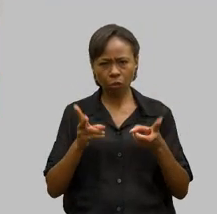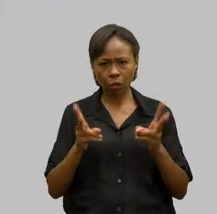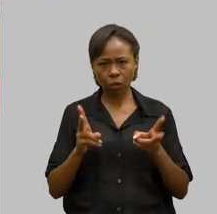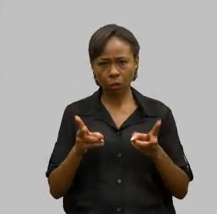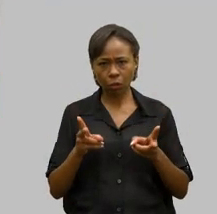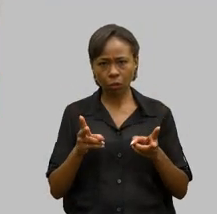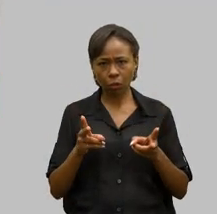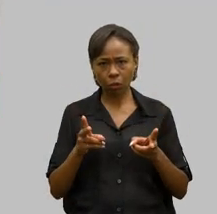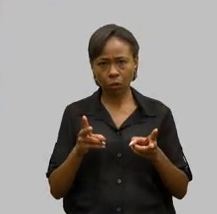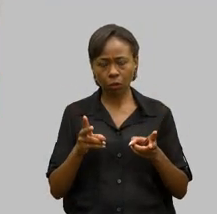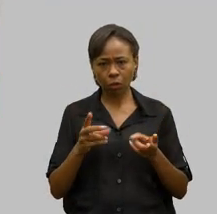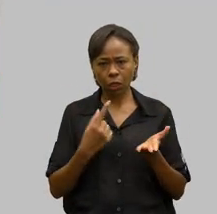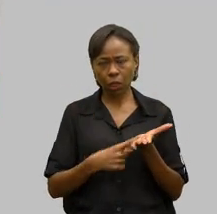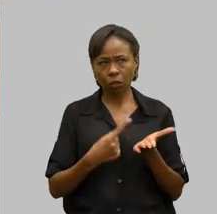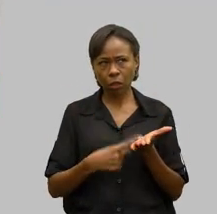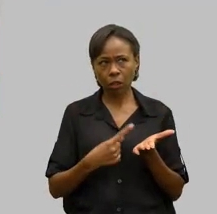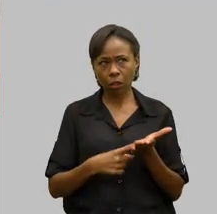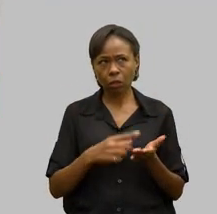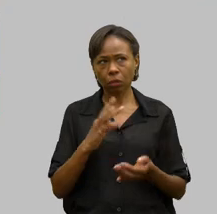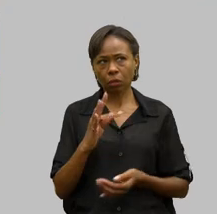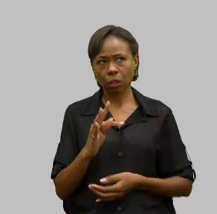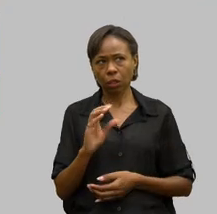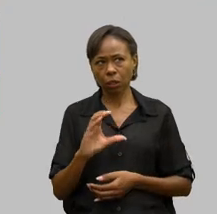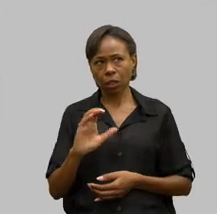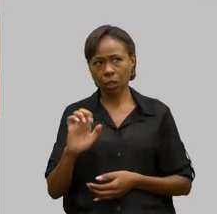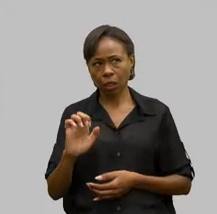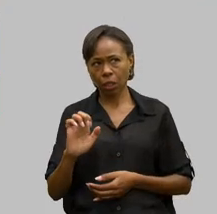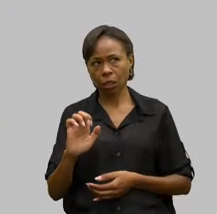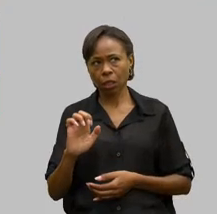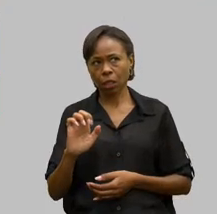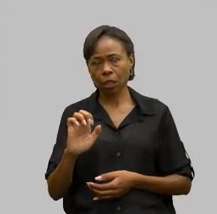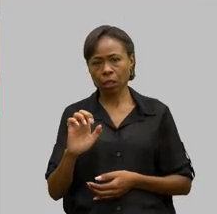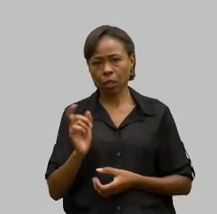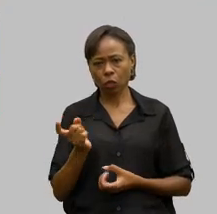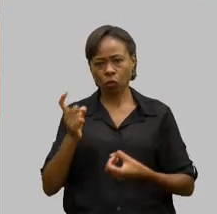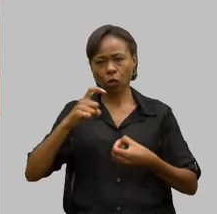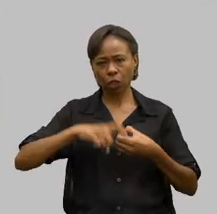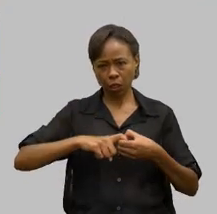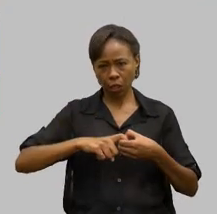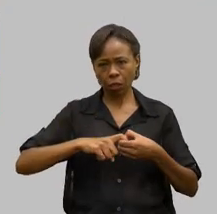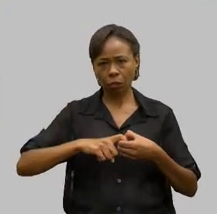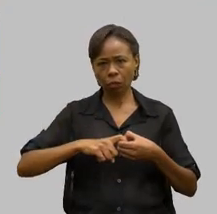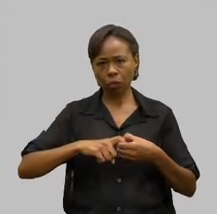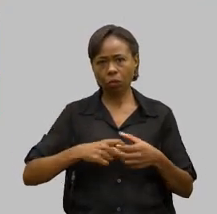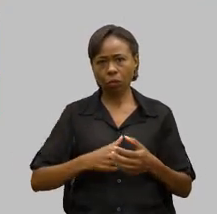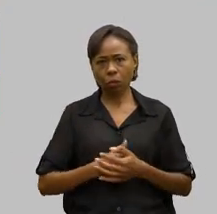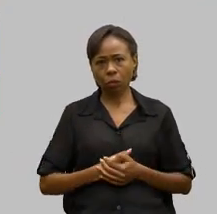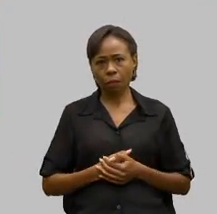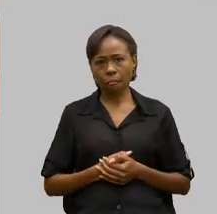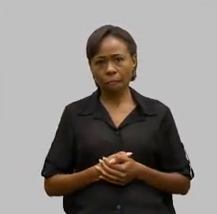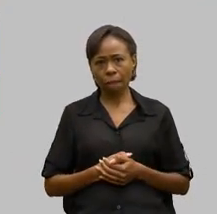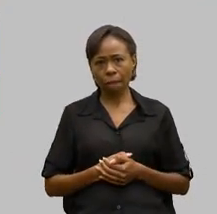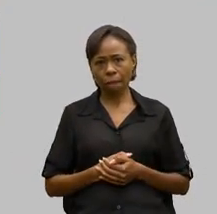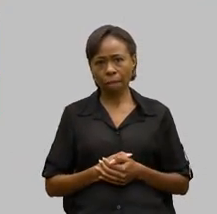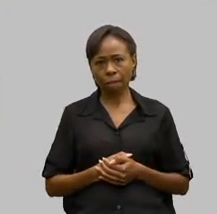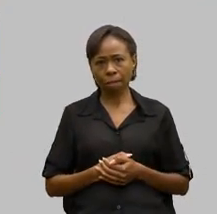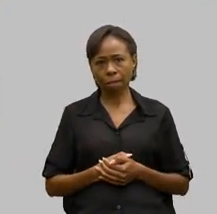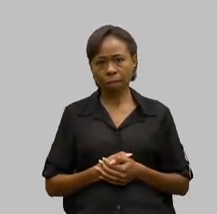tem um negociador, a educação com TCE para devolução tem um bi, não são três, a cota educação, que é esse? É um bi.